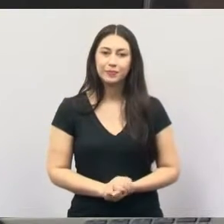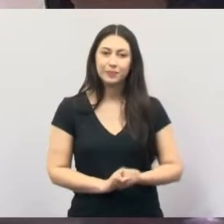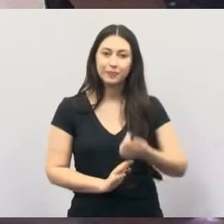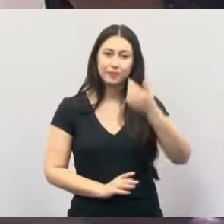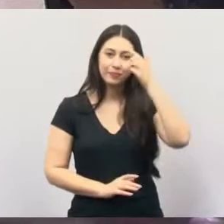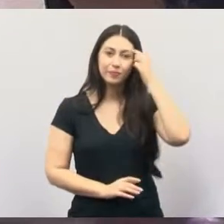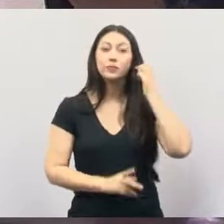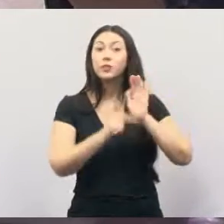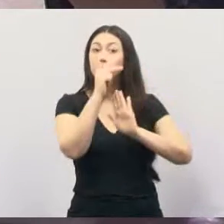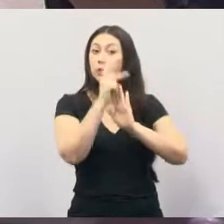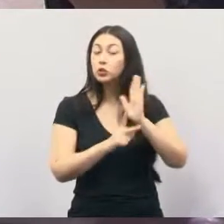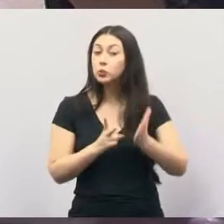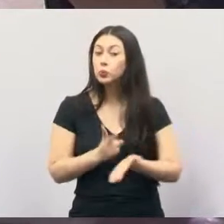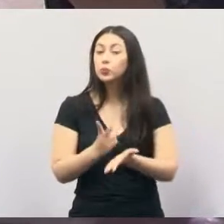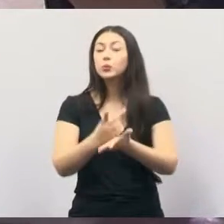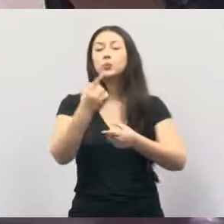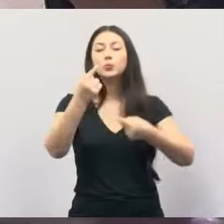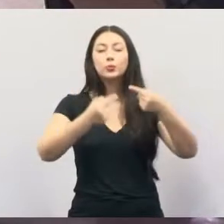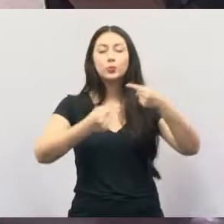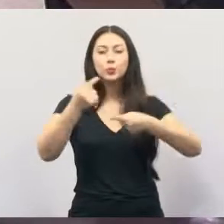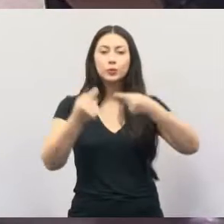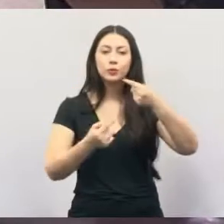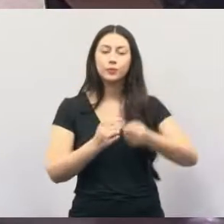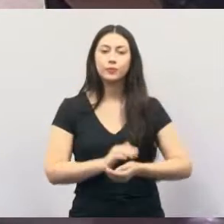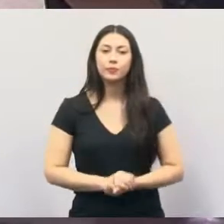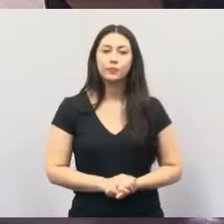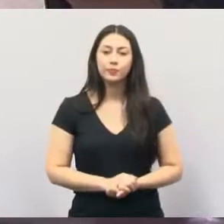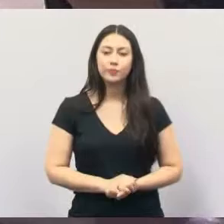O projeto continua em discussão.